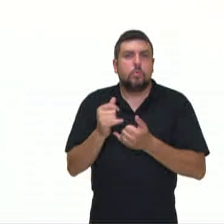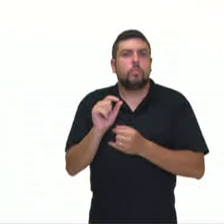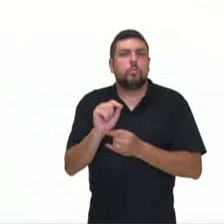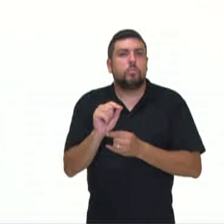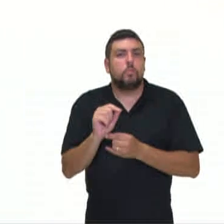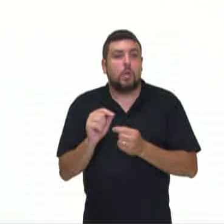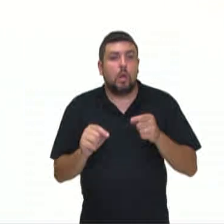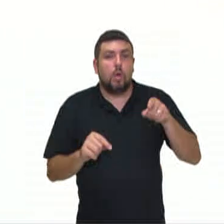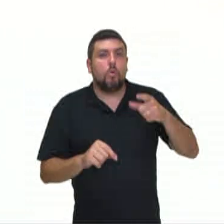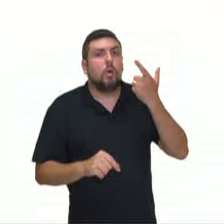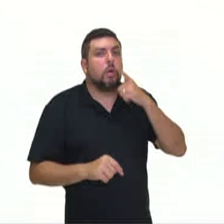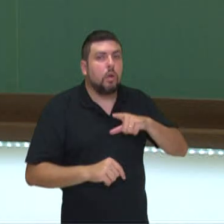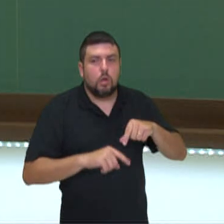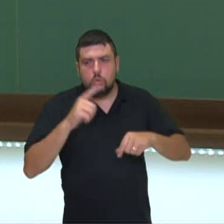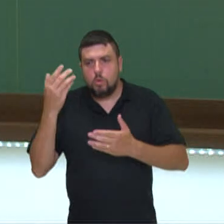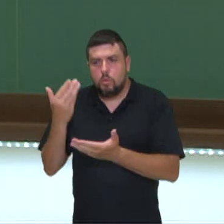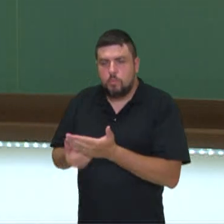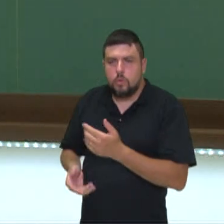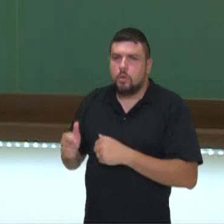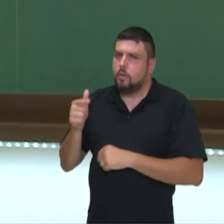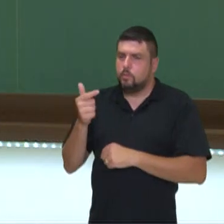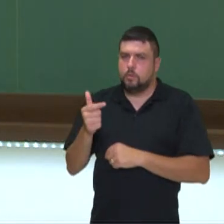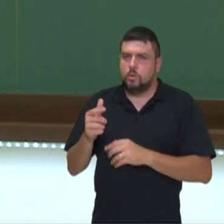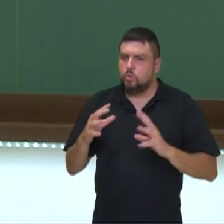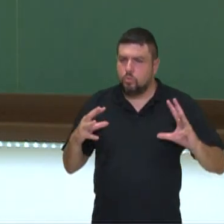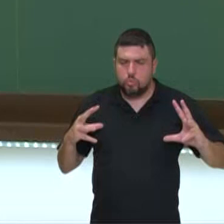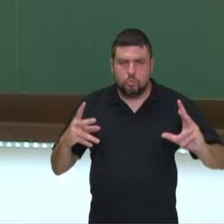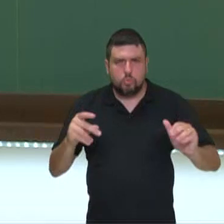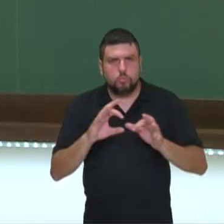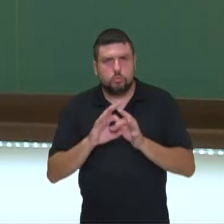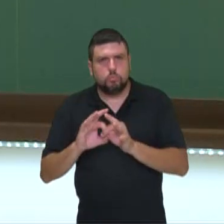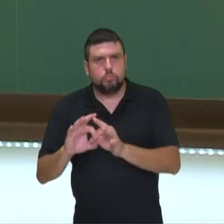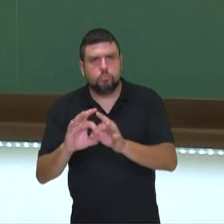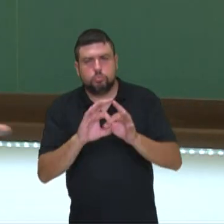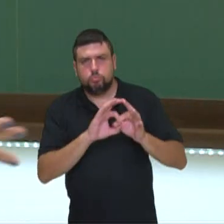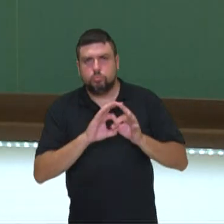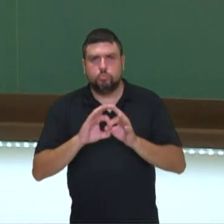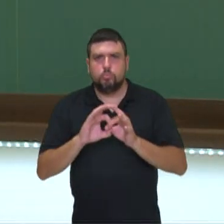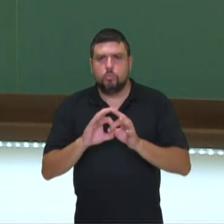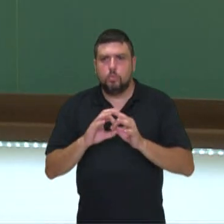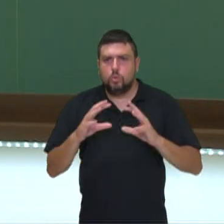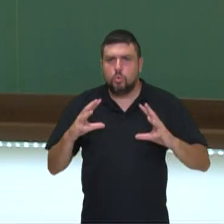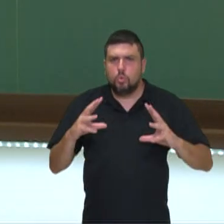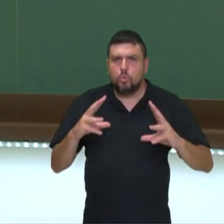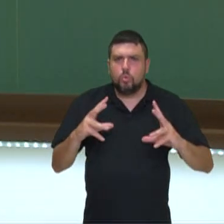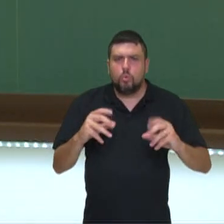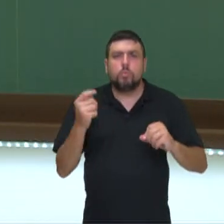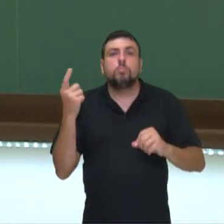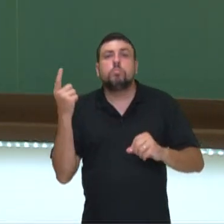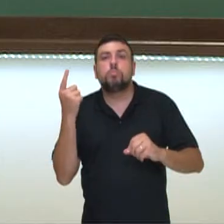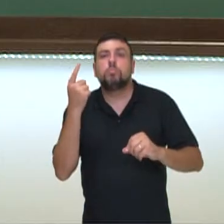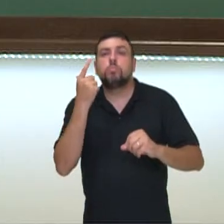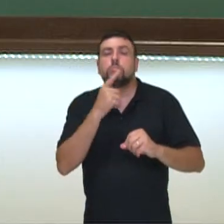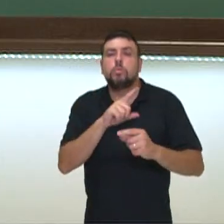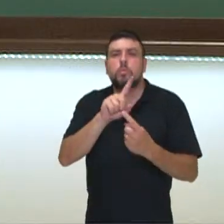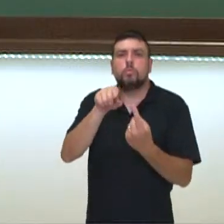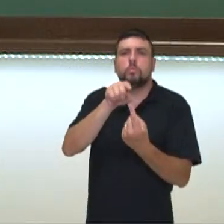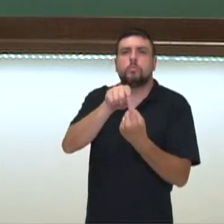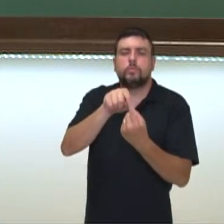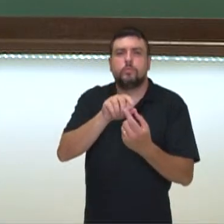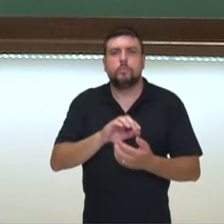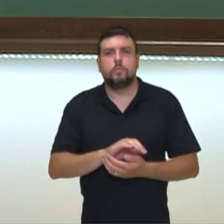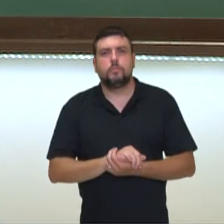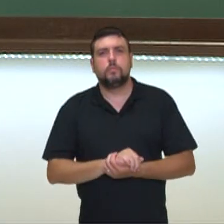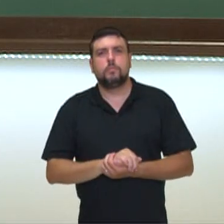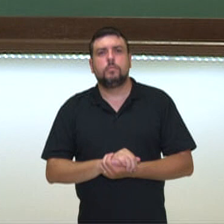tem ganhador e perdedor. Todos participam e a atividade termina quando todos cumprirem a missão. Muito bem,